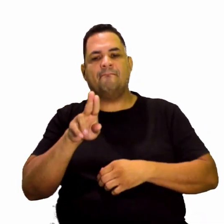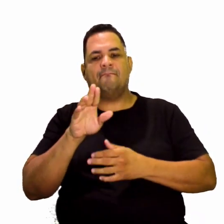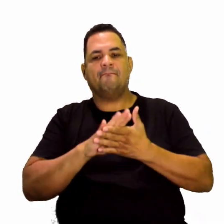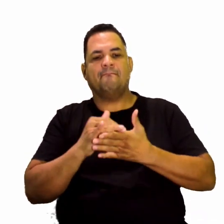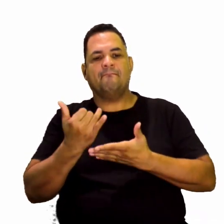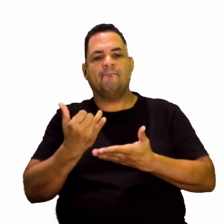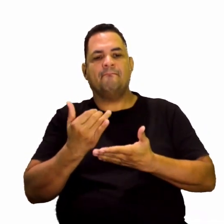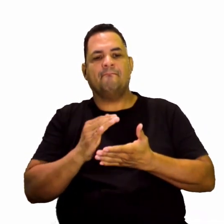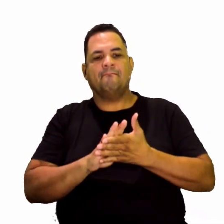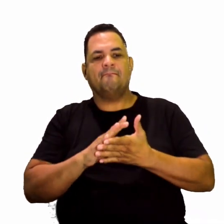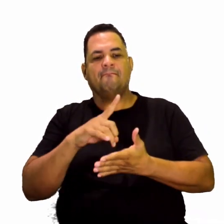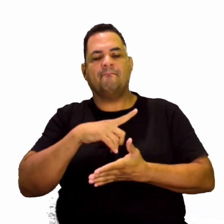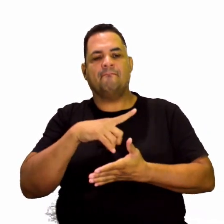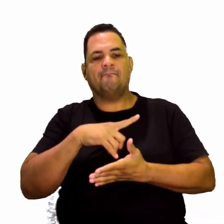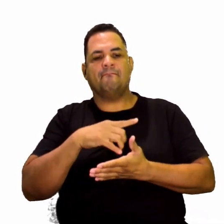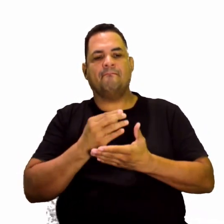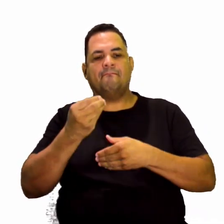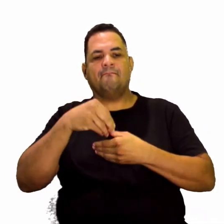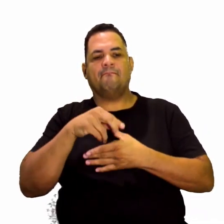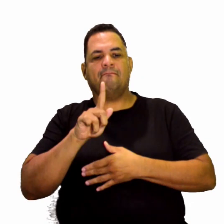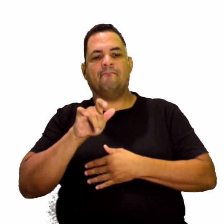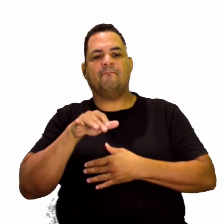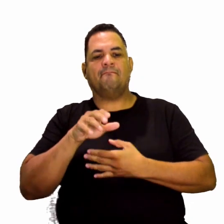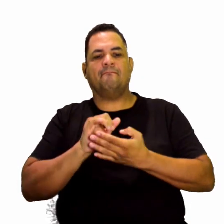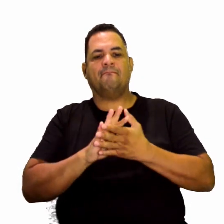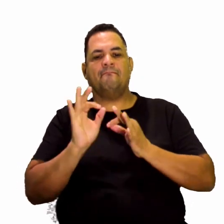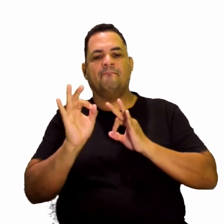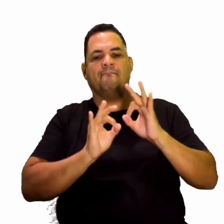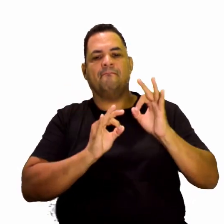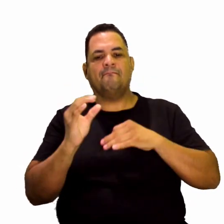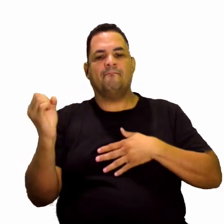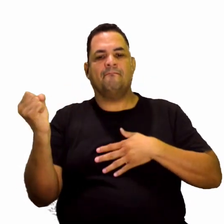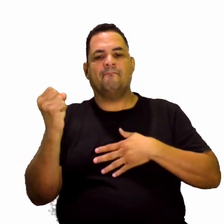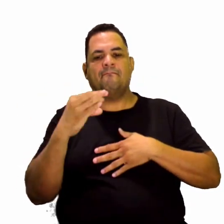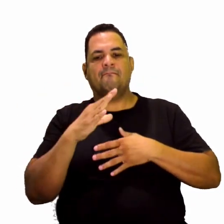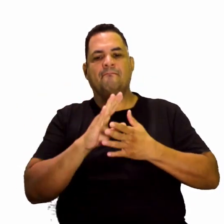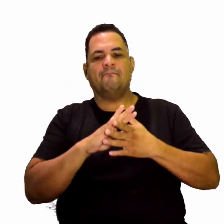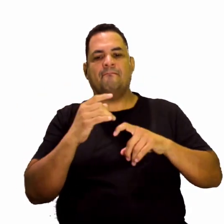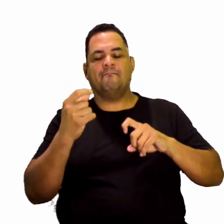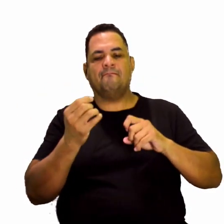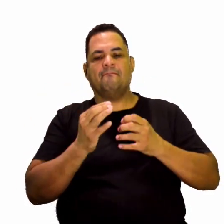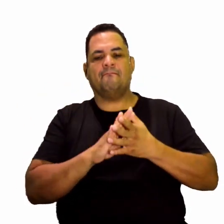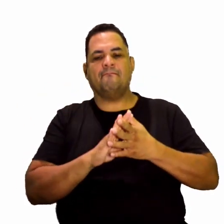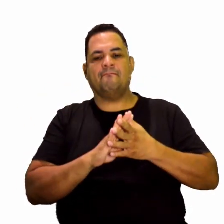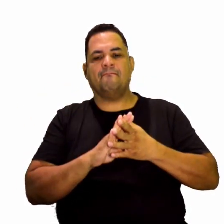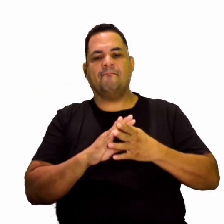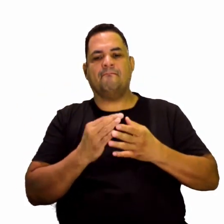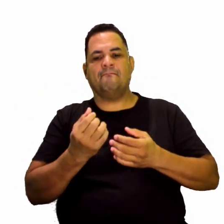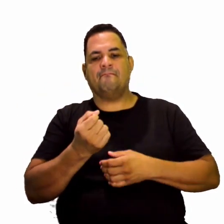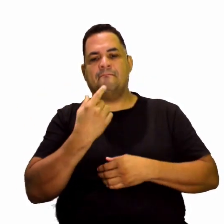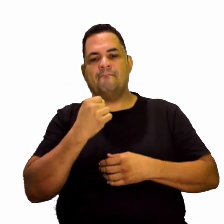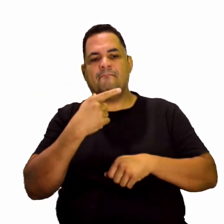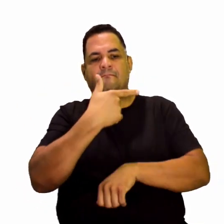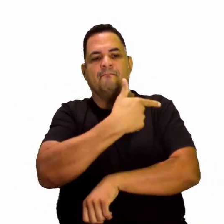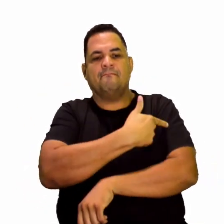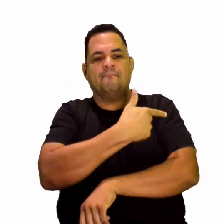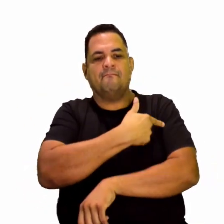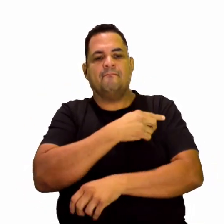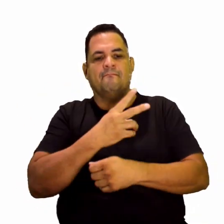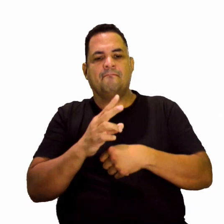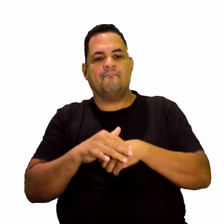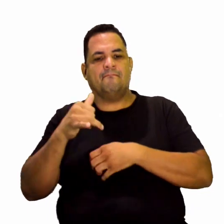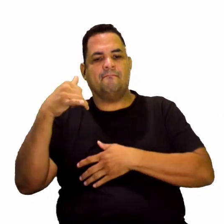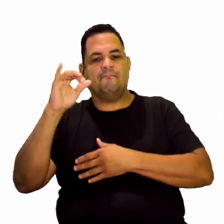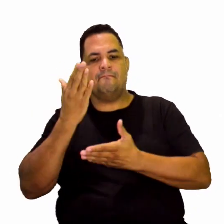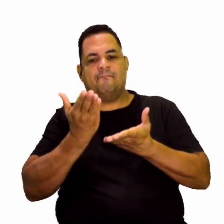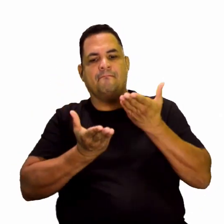as informações contidas nos genomas na formulação de novos medicamentos, vacinas,